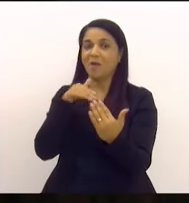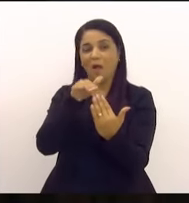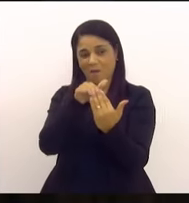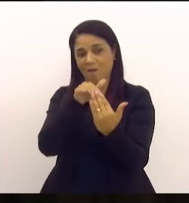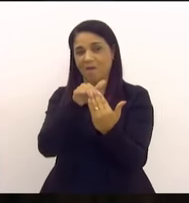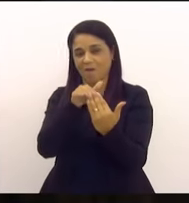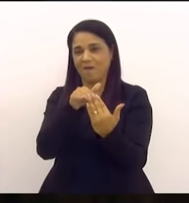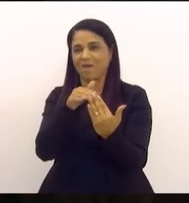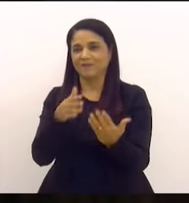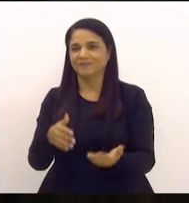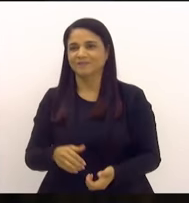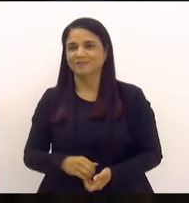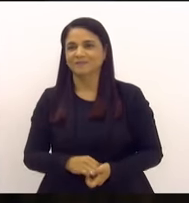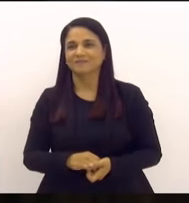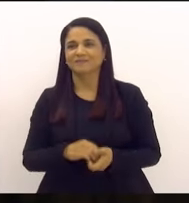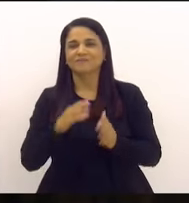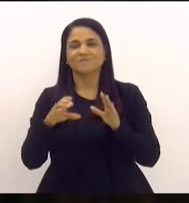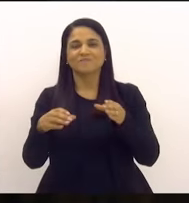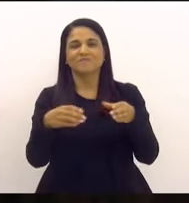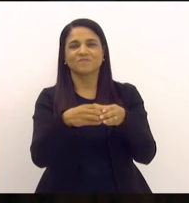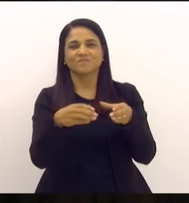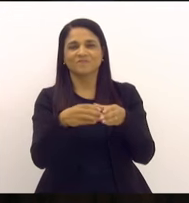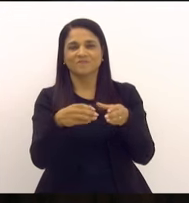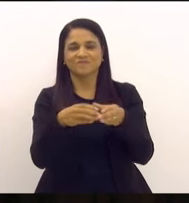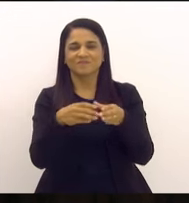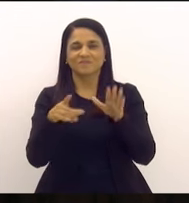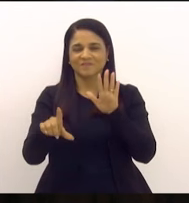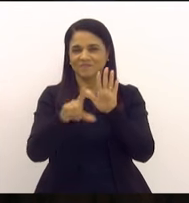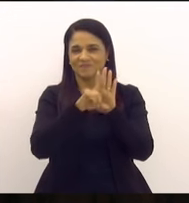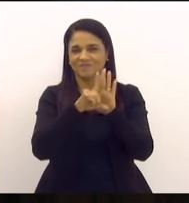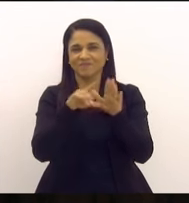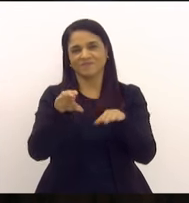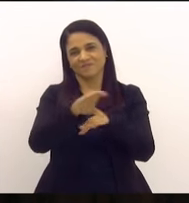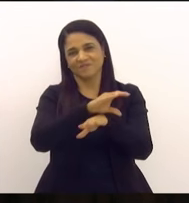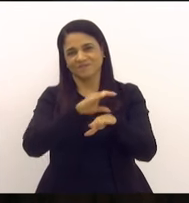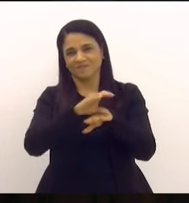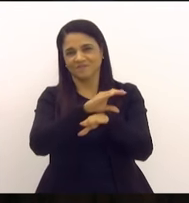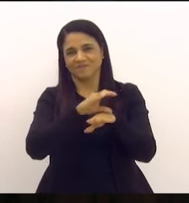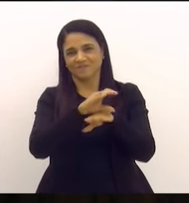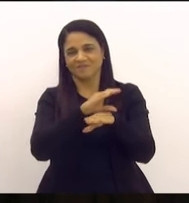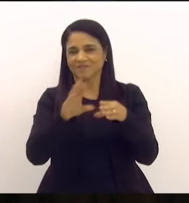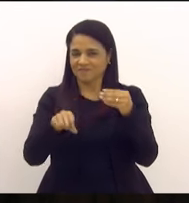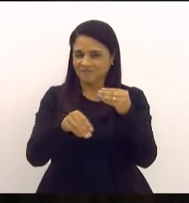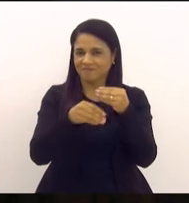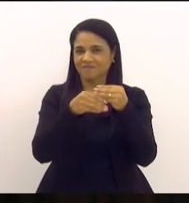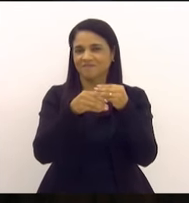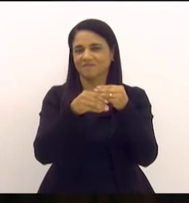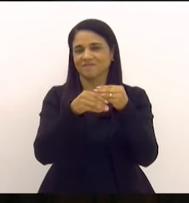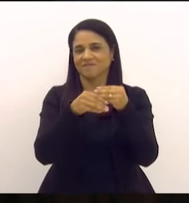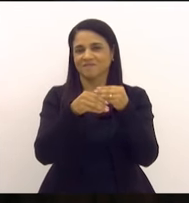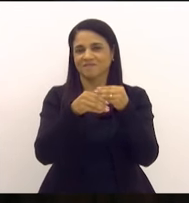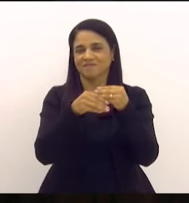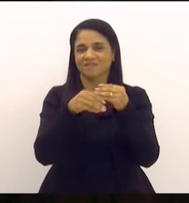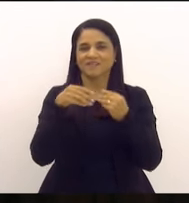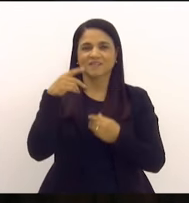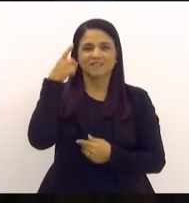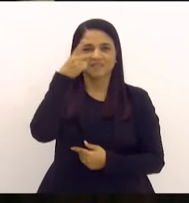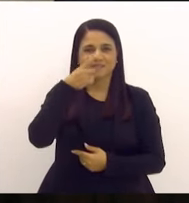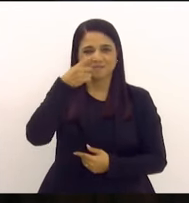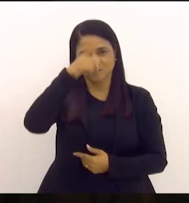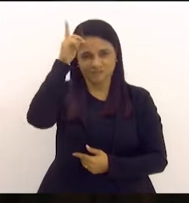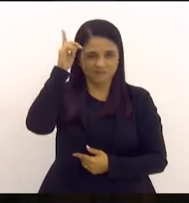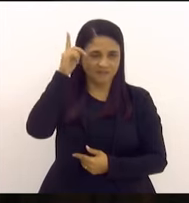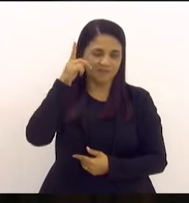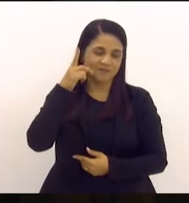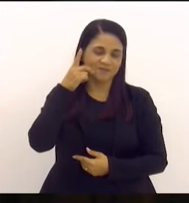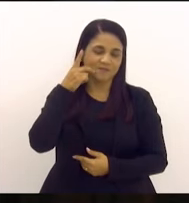acordo. Pela Comissão de Legislação Constitucional e Complementar, deputado Marcelo